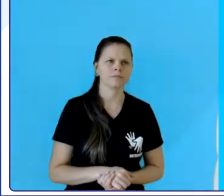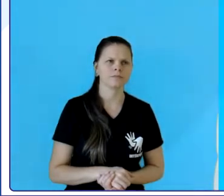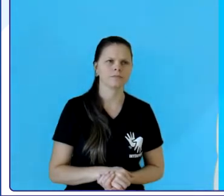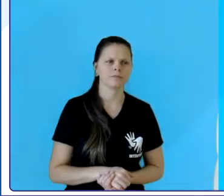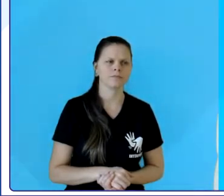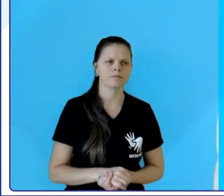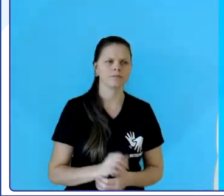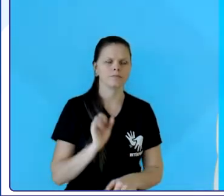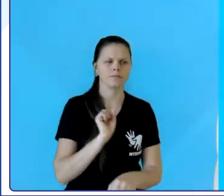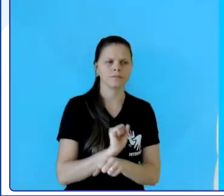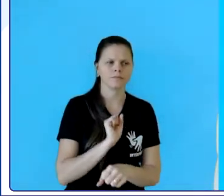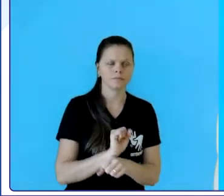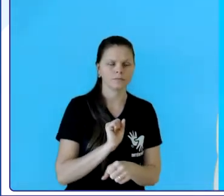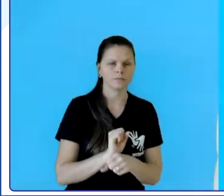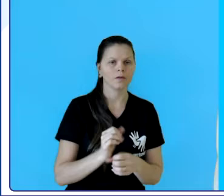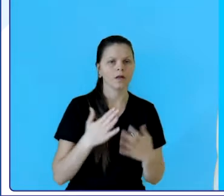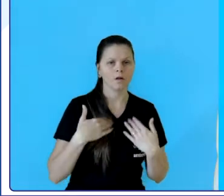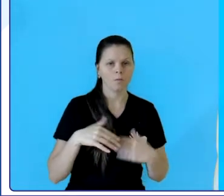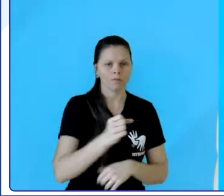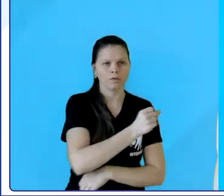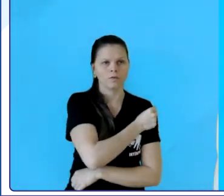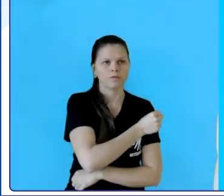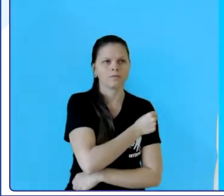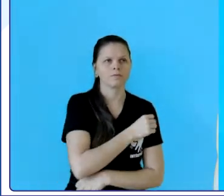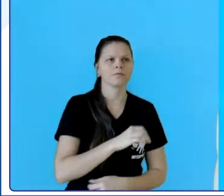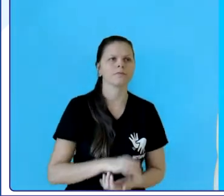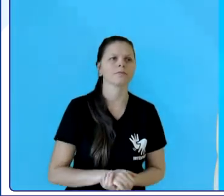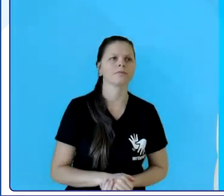Só um instantinho aqui, viu, pessoal?